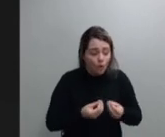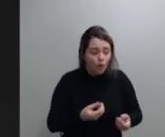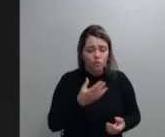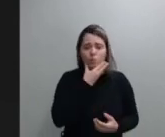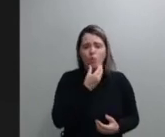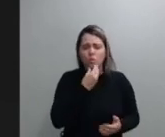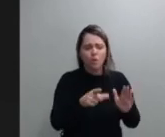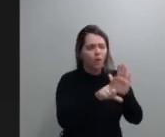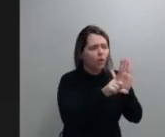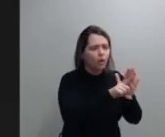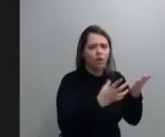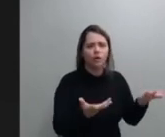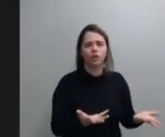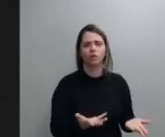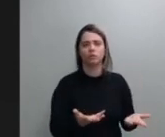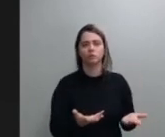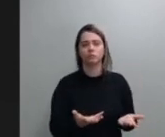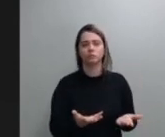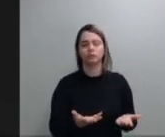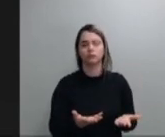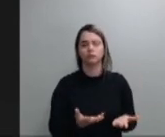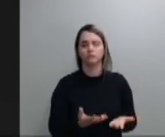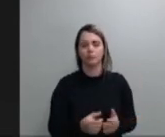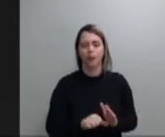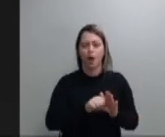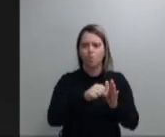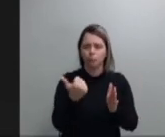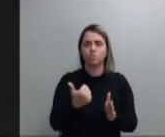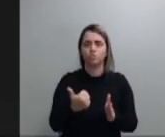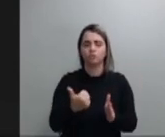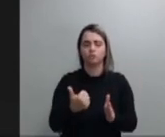Gugel emenda constitucional 93